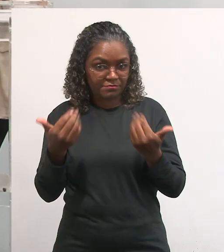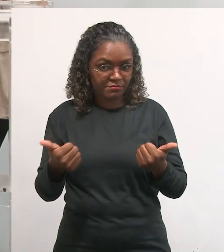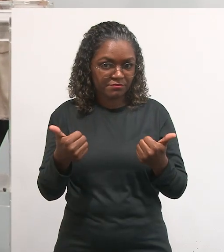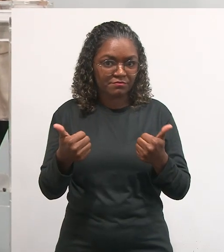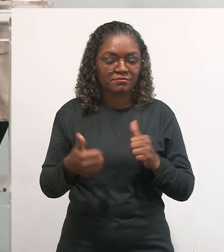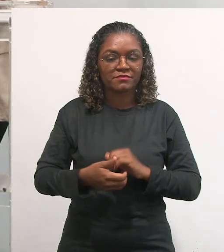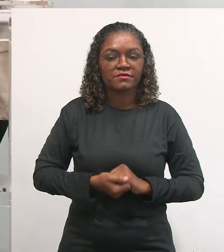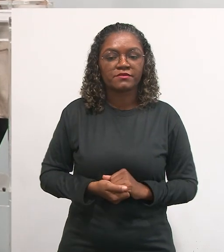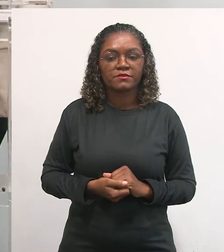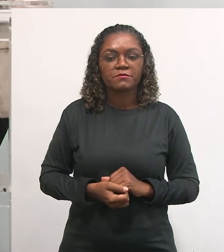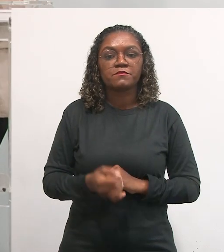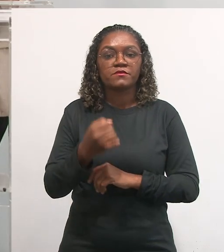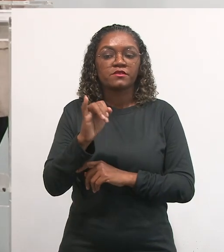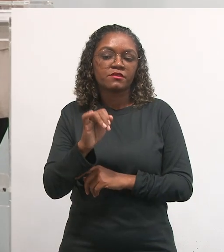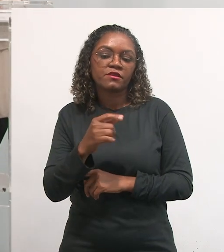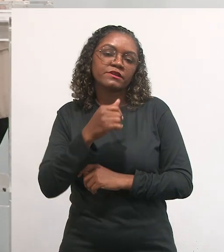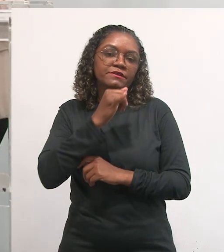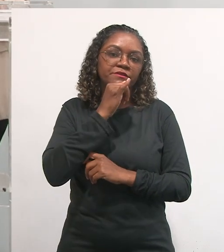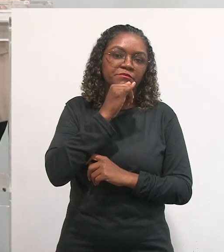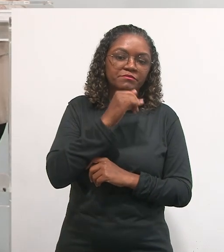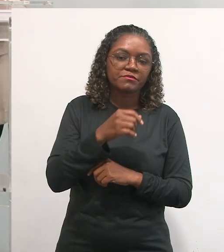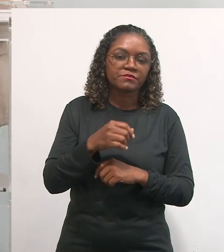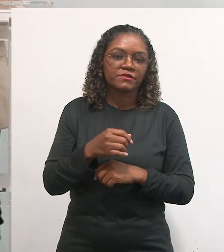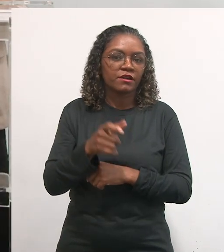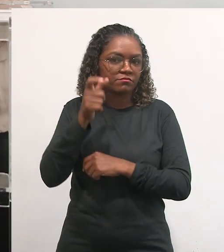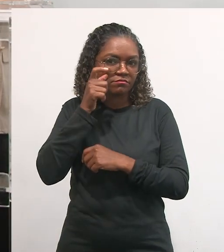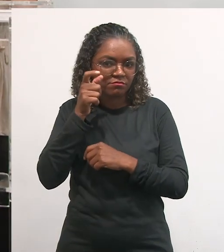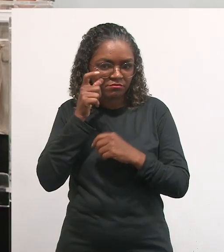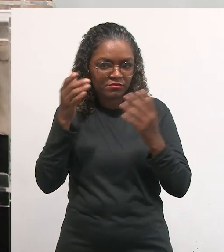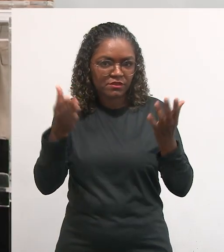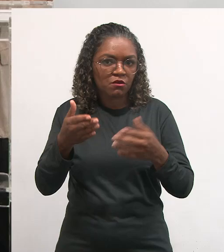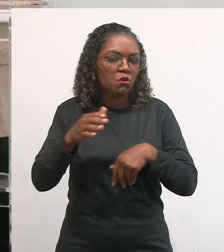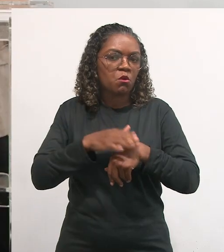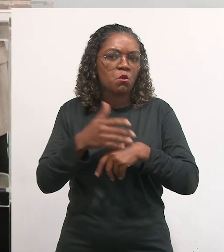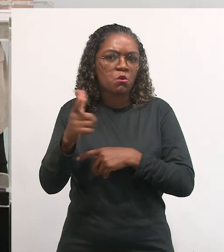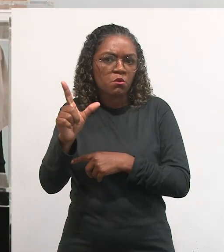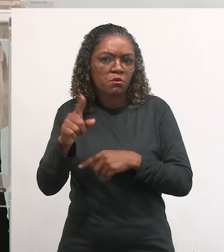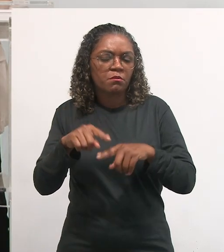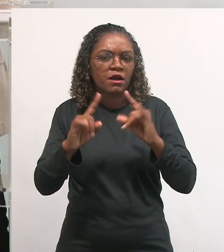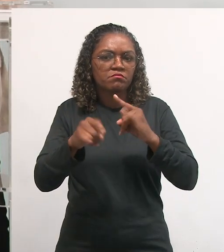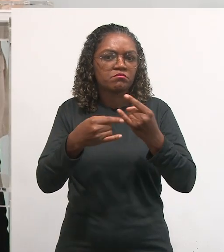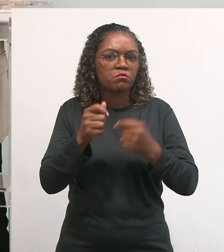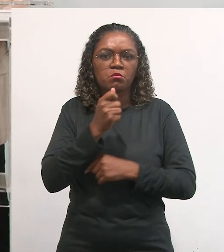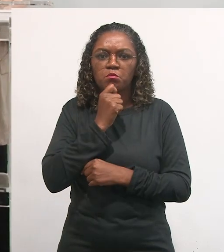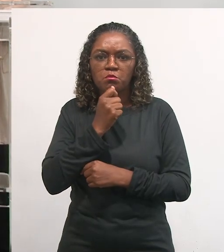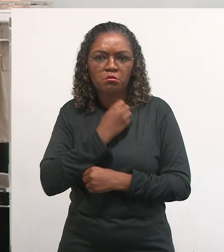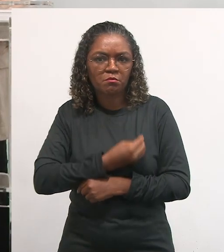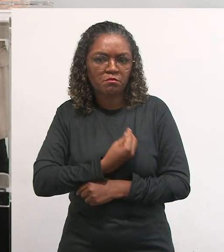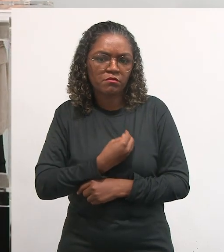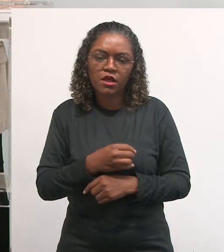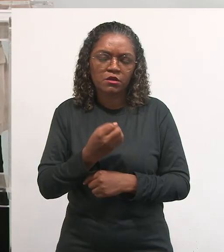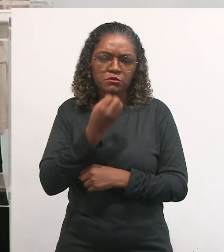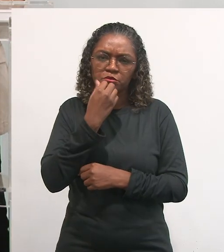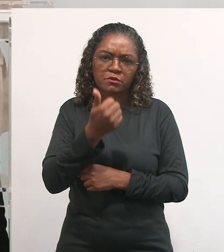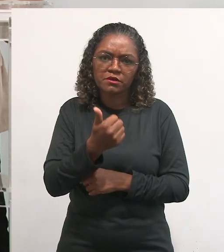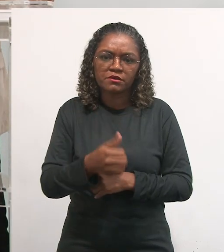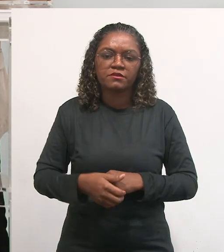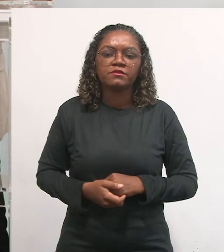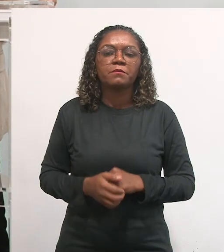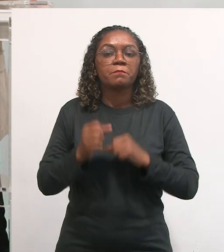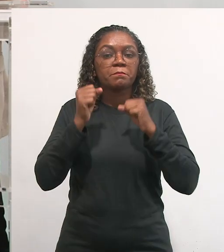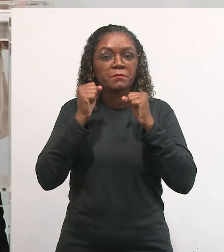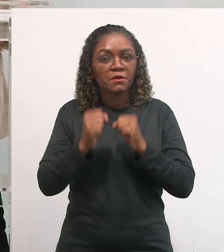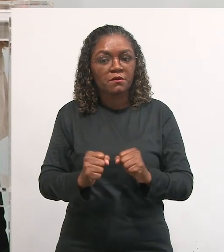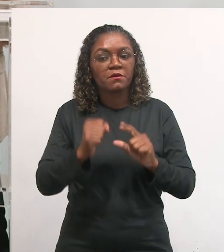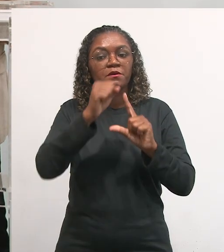poder tirar suas dúvidas tá mas se você não eh está assistindo essa aula em outro momento e não participou do encontro síncrono não tem